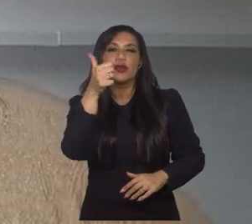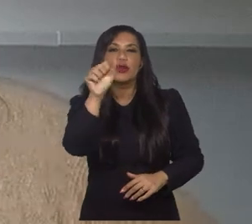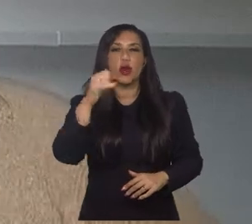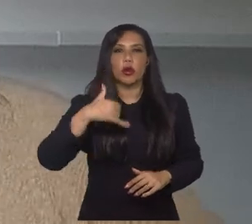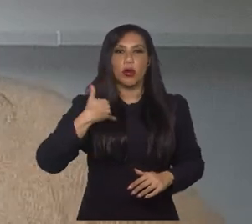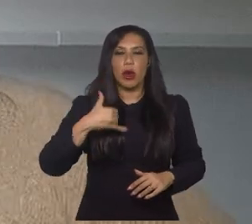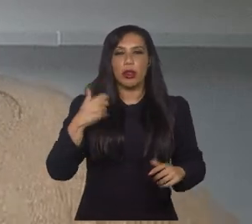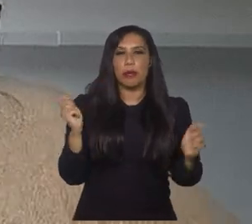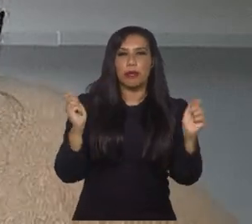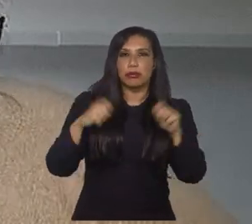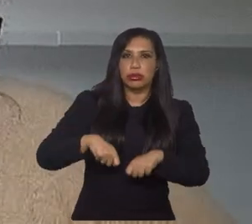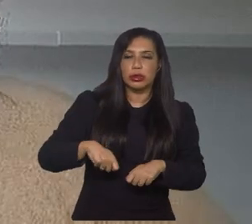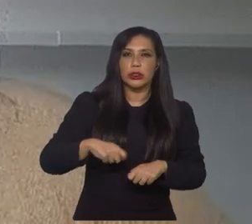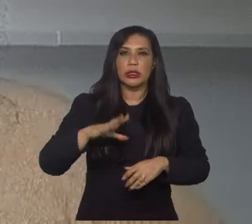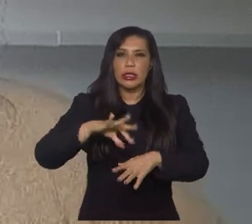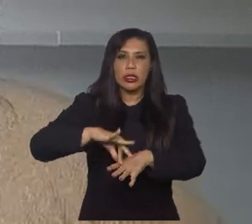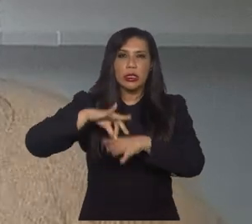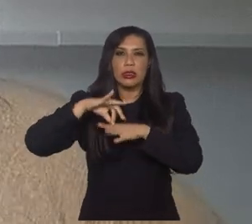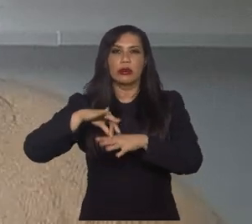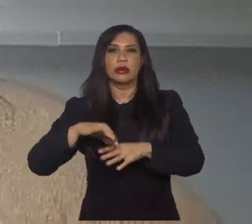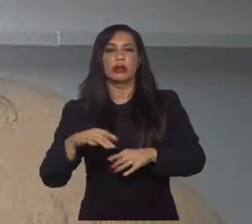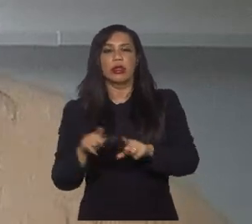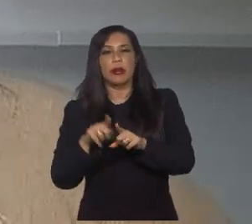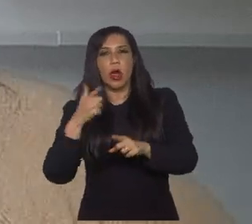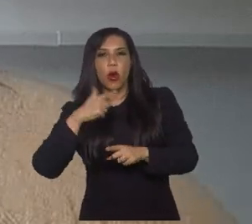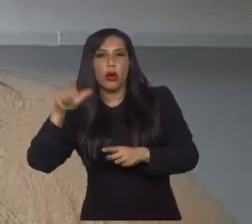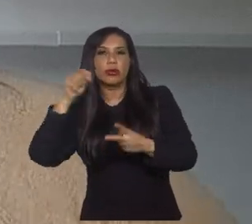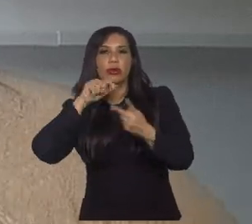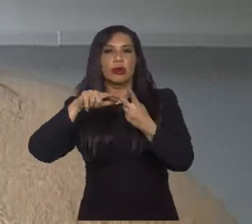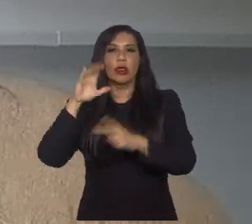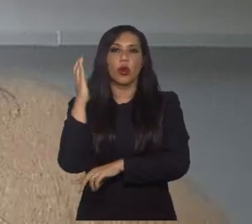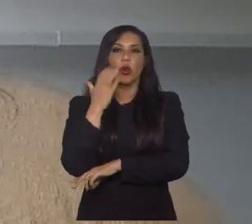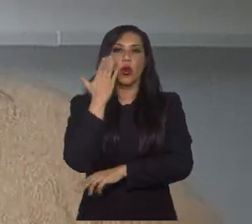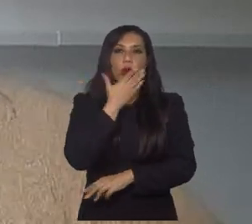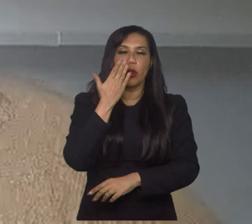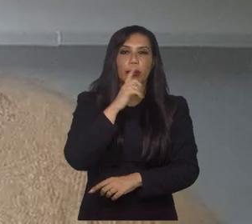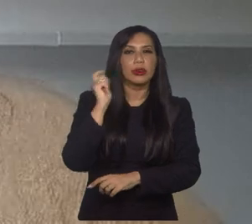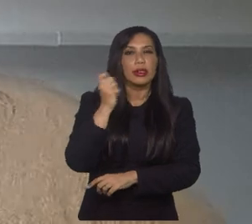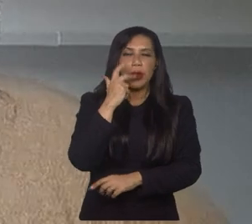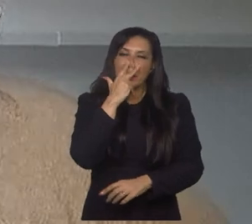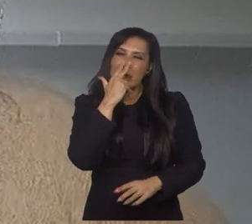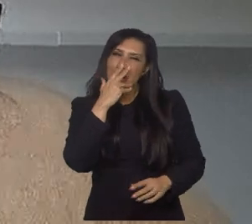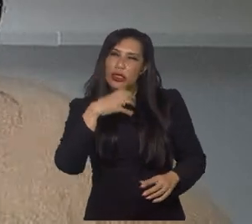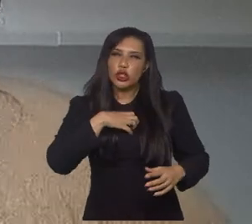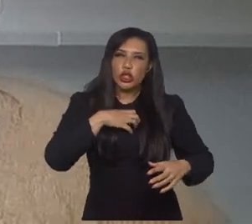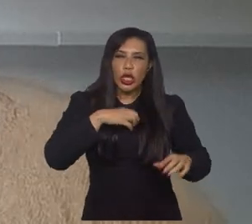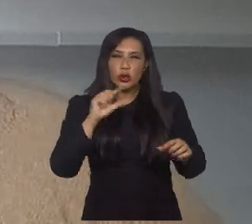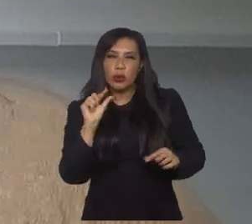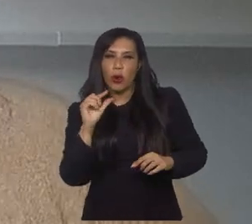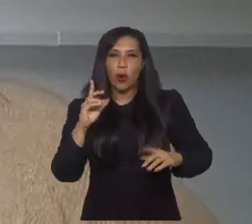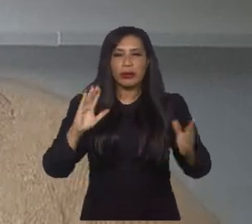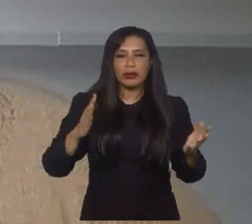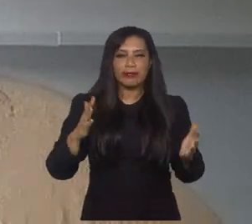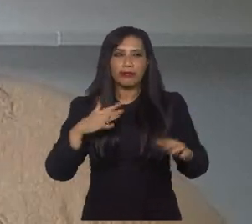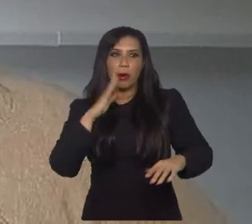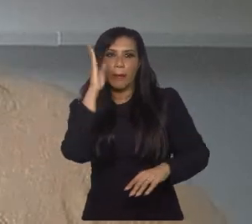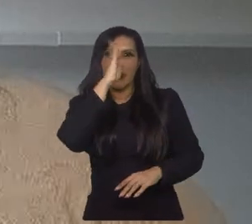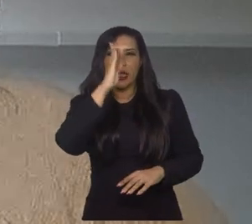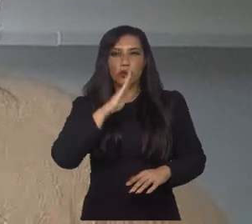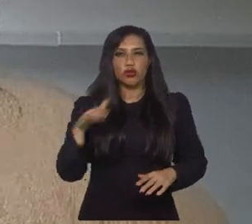mas com capacidade de liderar, assim como é Mayra Ramírez. É uma seleção que lembra um pouco o Brasil de alguns anos atrás,